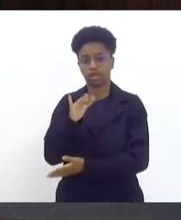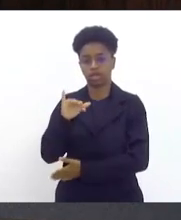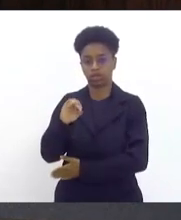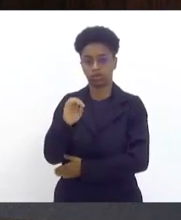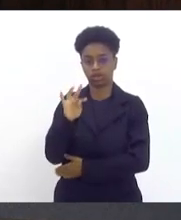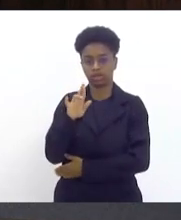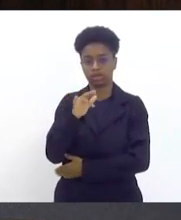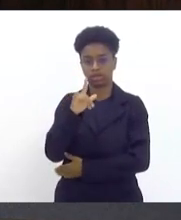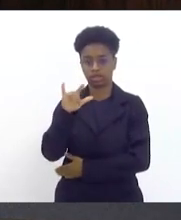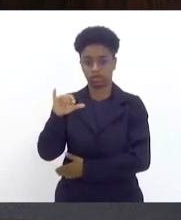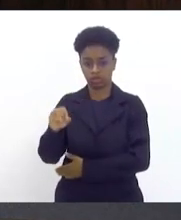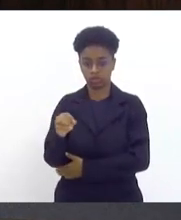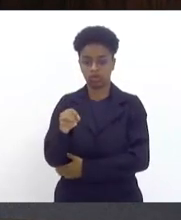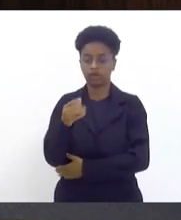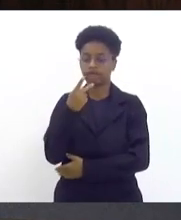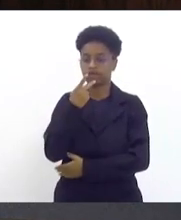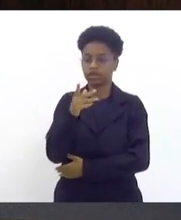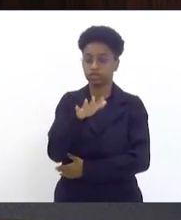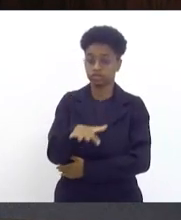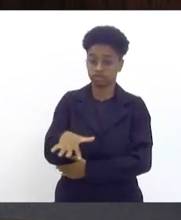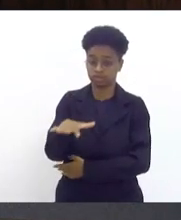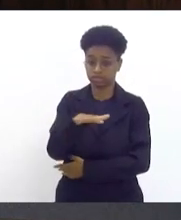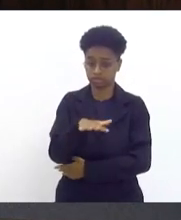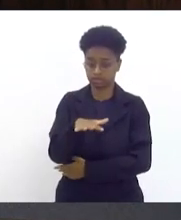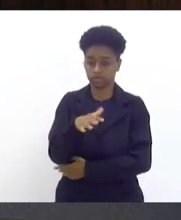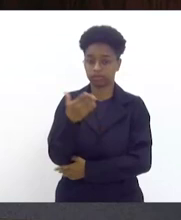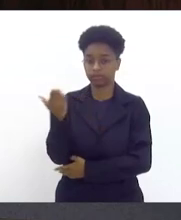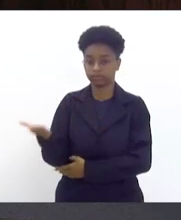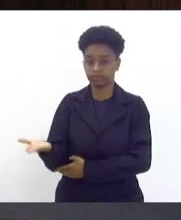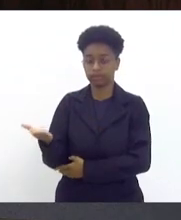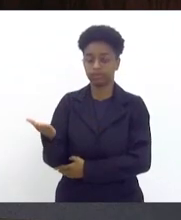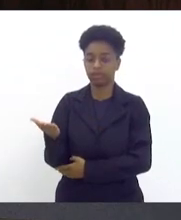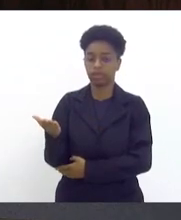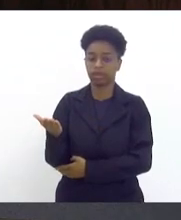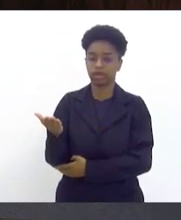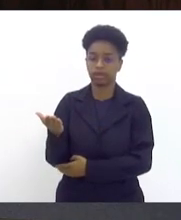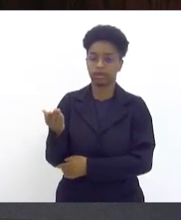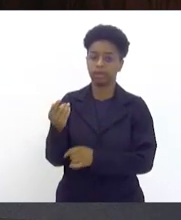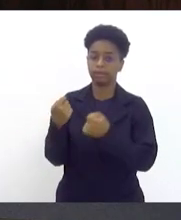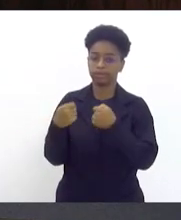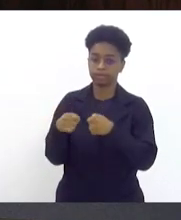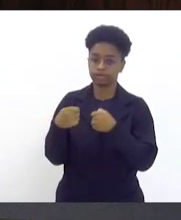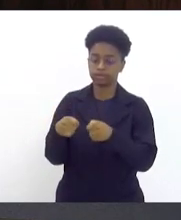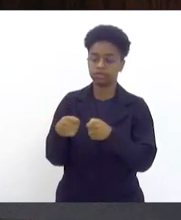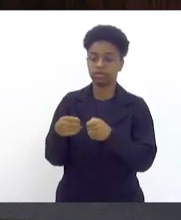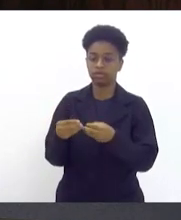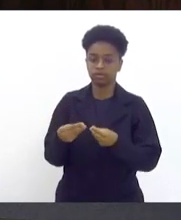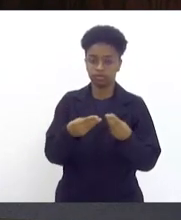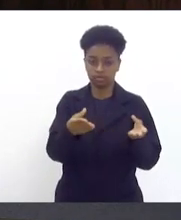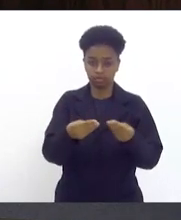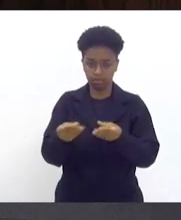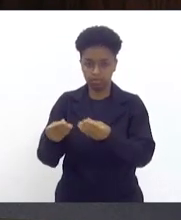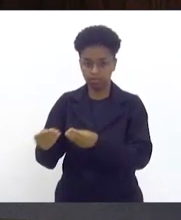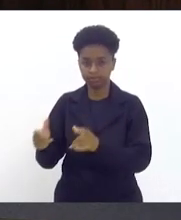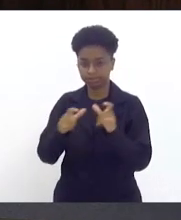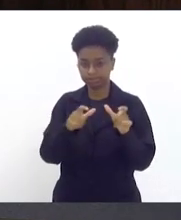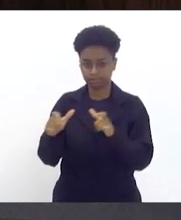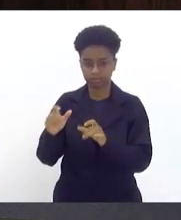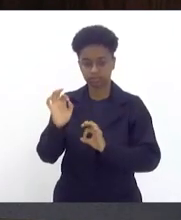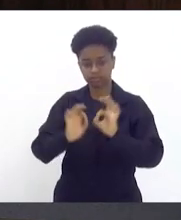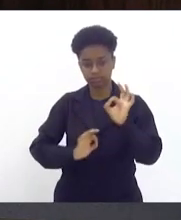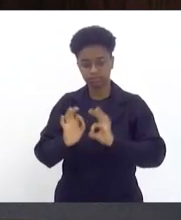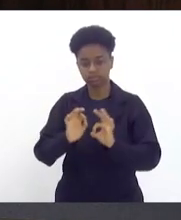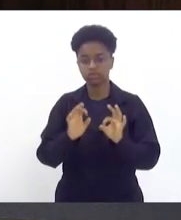dizendo de um modo geral que a Rio trilhos de vida para esses terrenos ali daí turbeutrão isso já vai